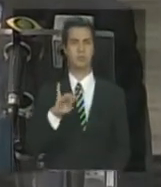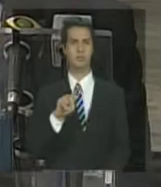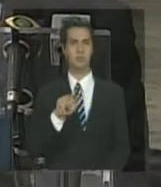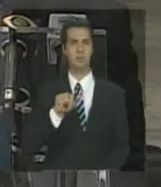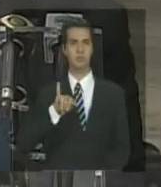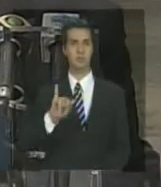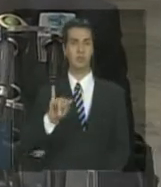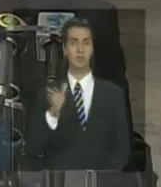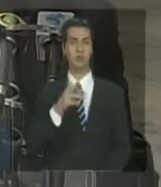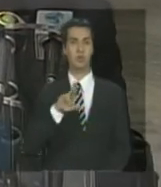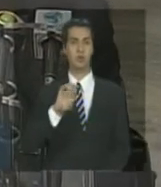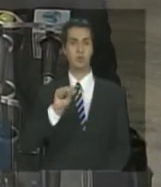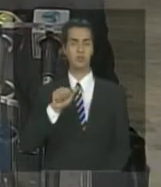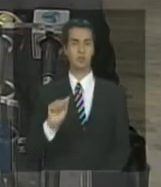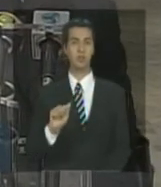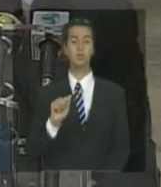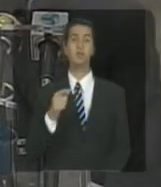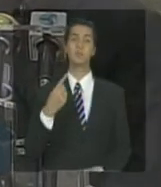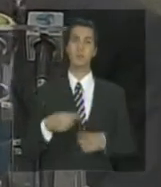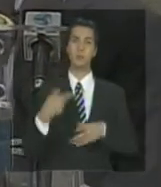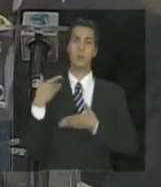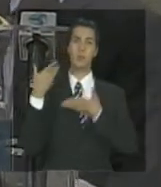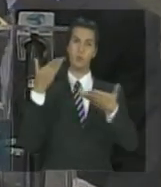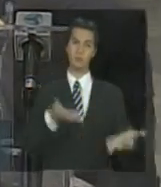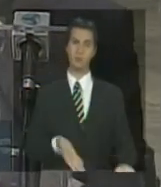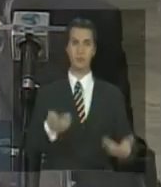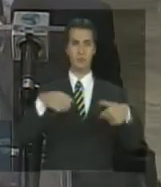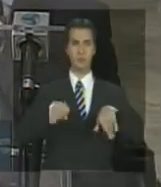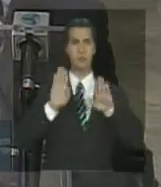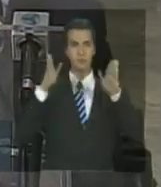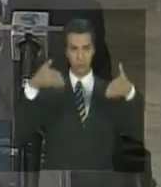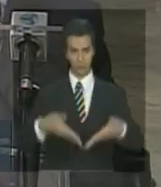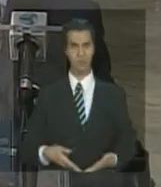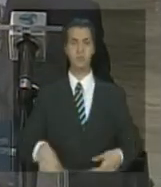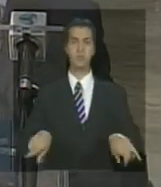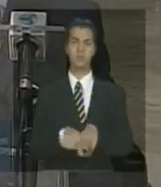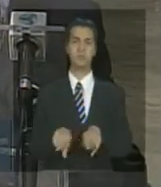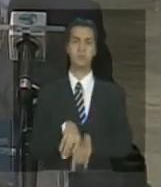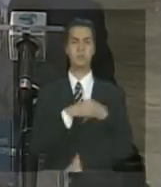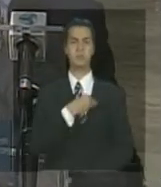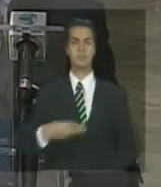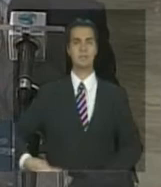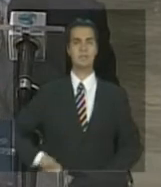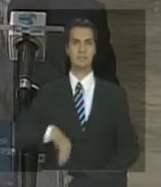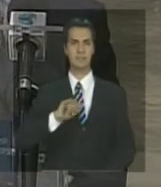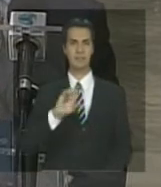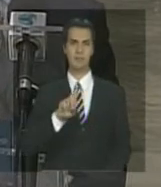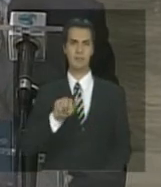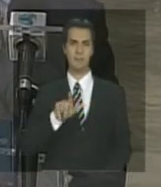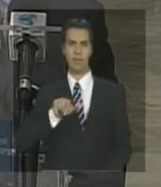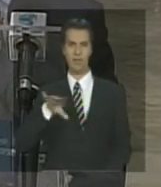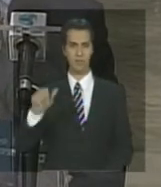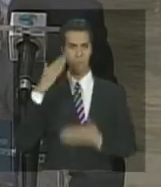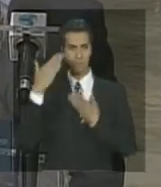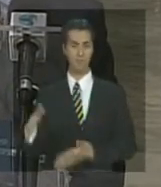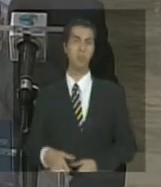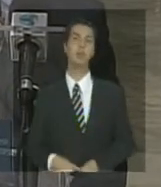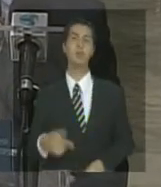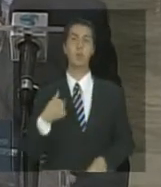a participar dessa sessão do fórum, a ministra Isabel Teixeira. Eu fiz uma breve apresentação sobre